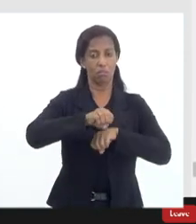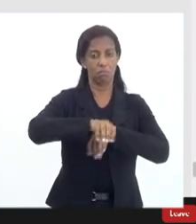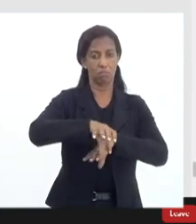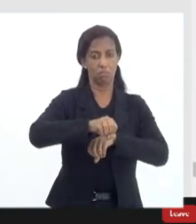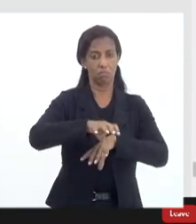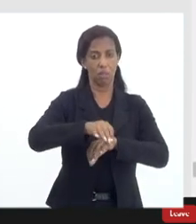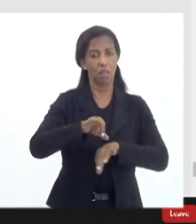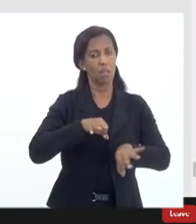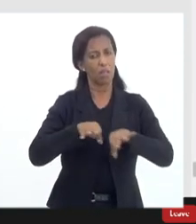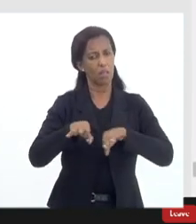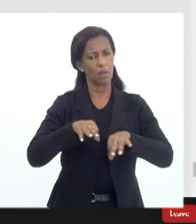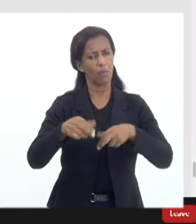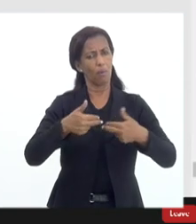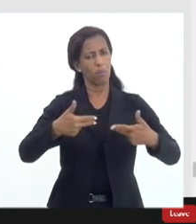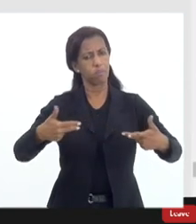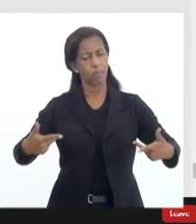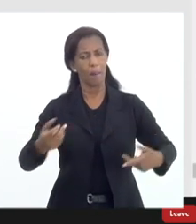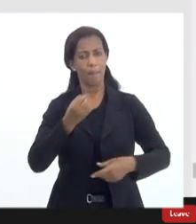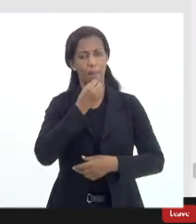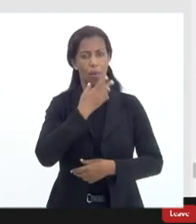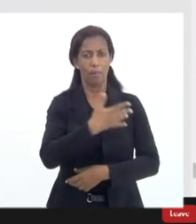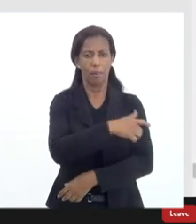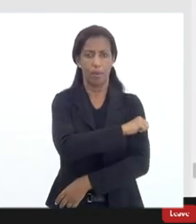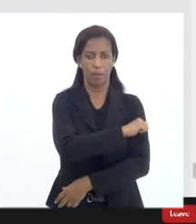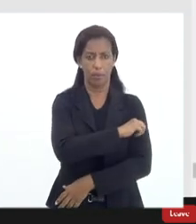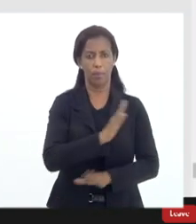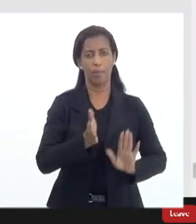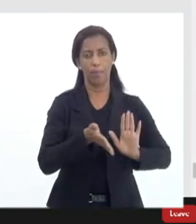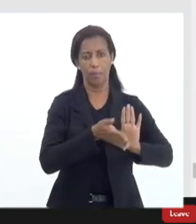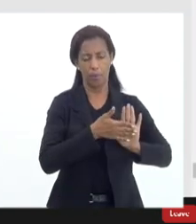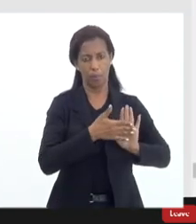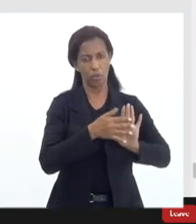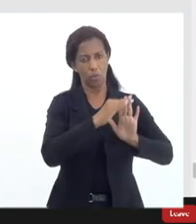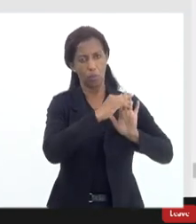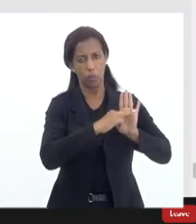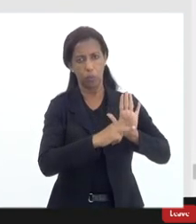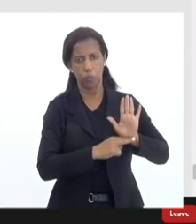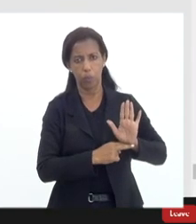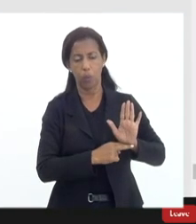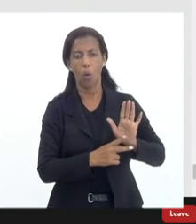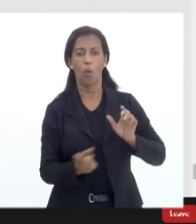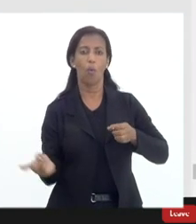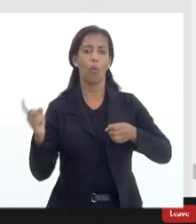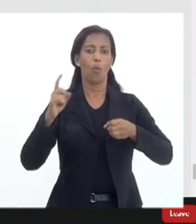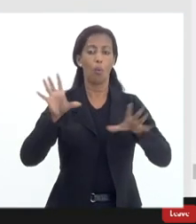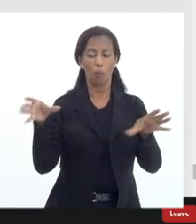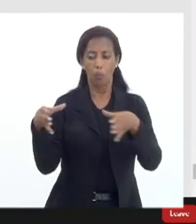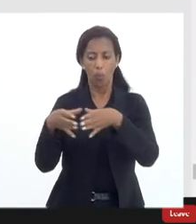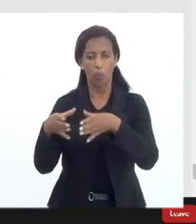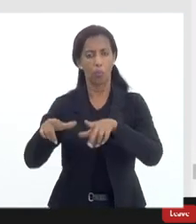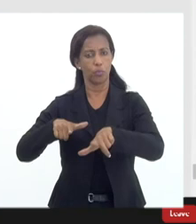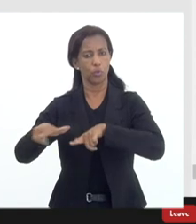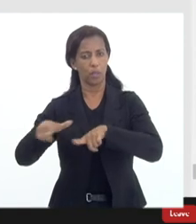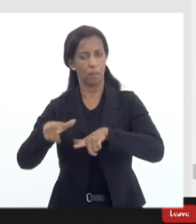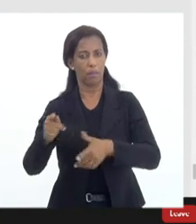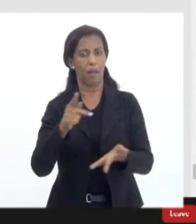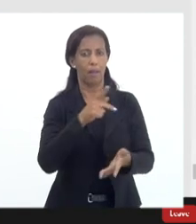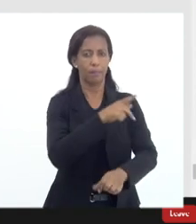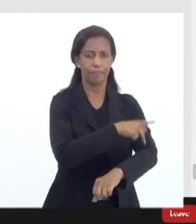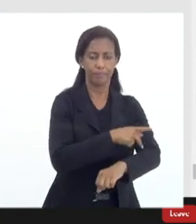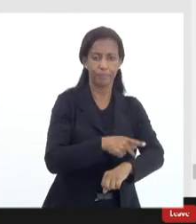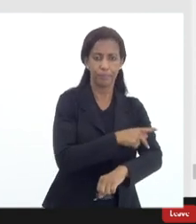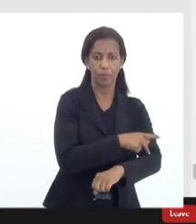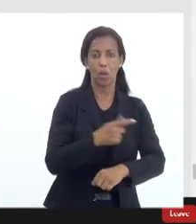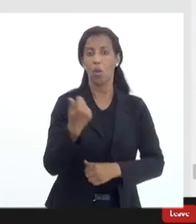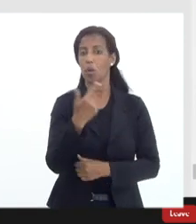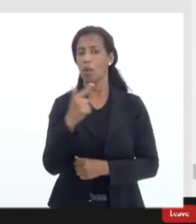em condições adequadas para os estudantes. Outras propostas foram colocadas, como a necessidade de recomposição das equipes pedagógicas. A gente tem escolas que